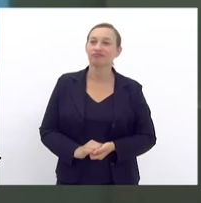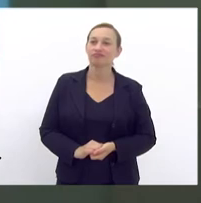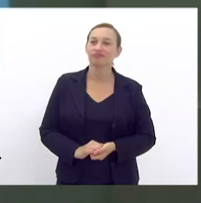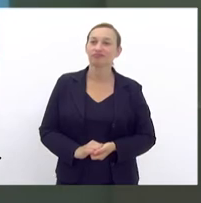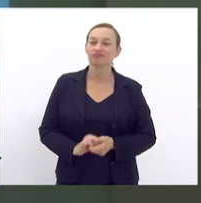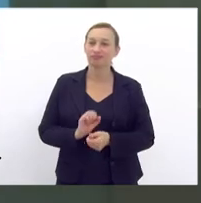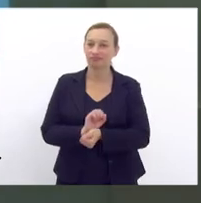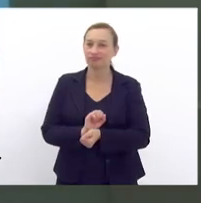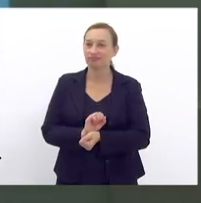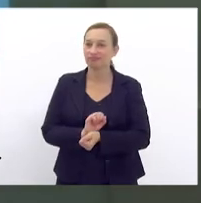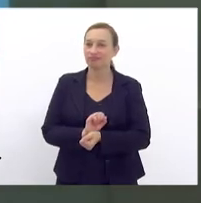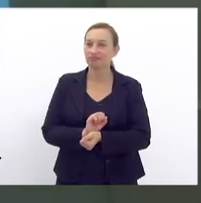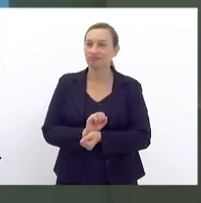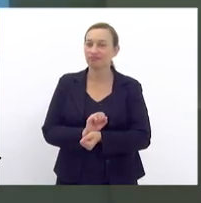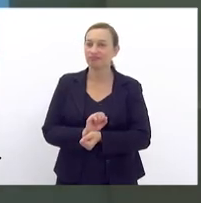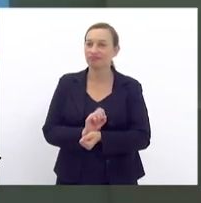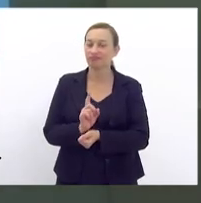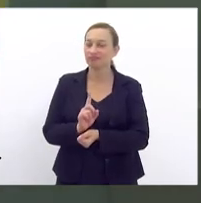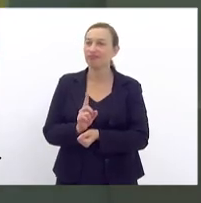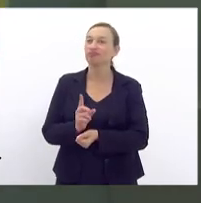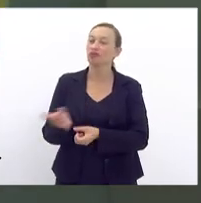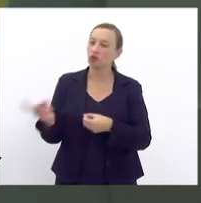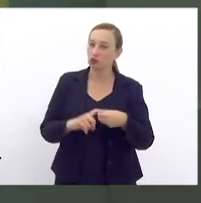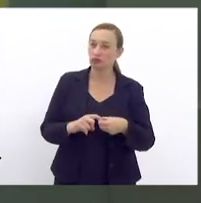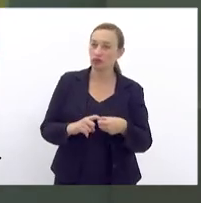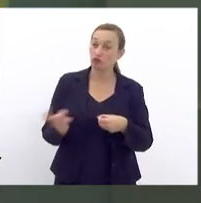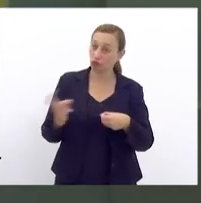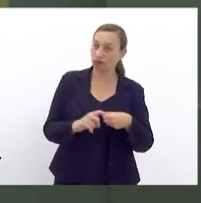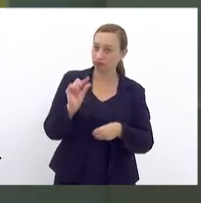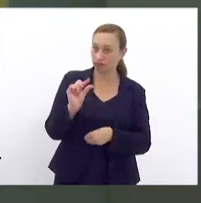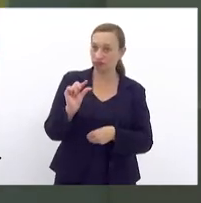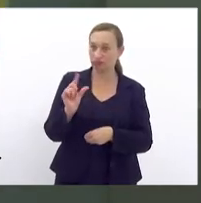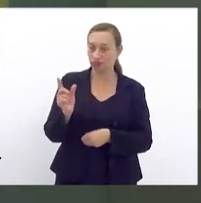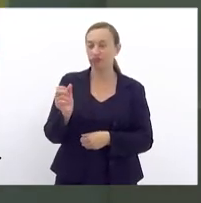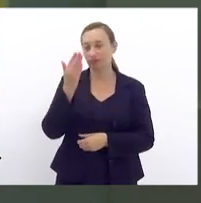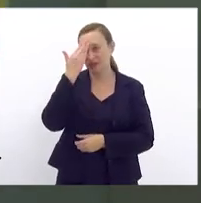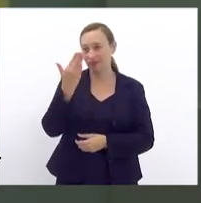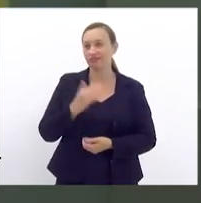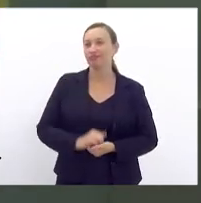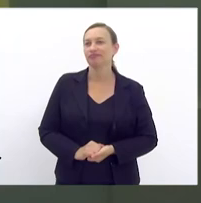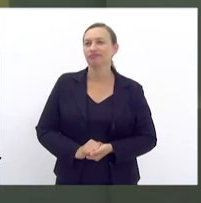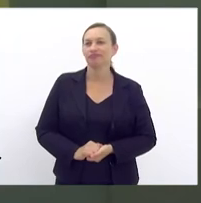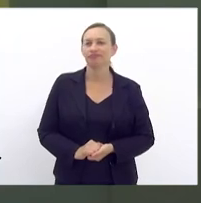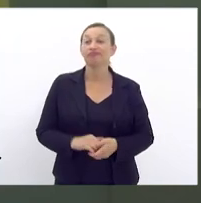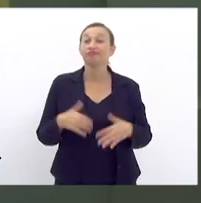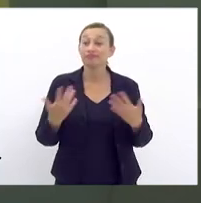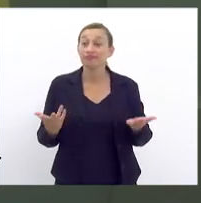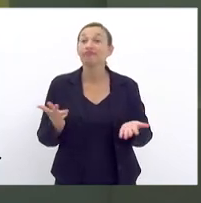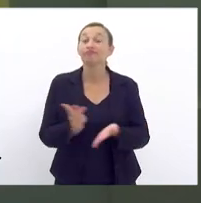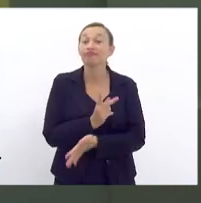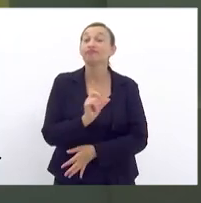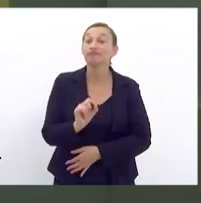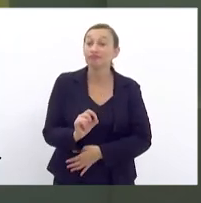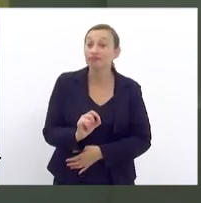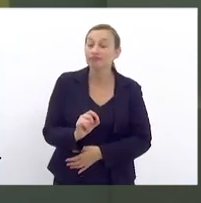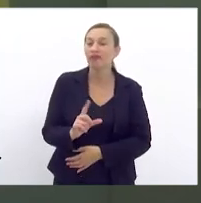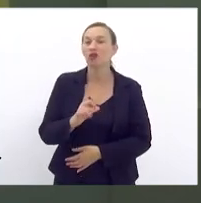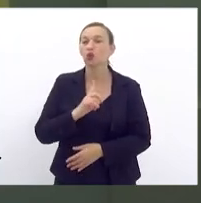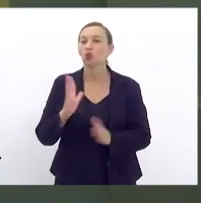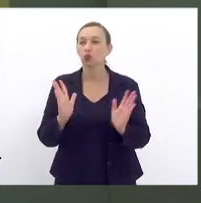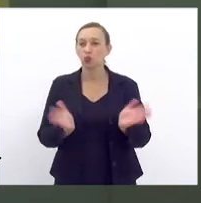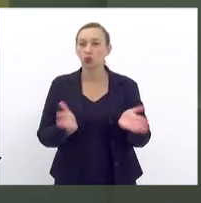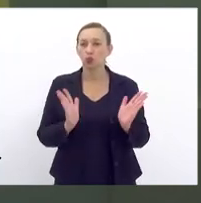não para não pode voltar volta para aí obrigado Então o que acontece a gente tem hoje